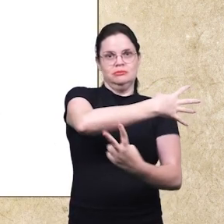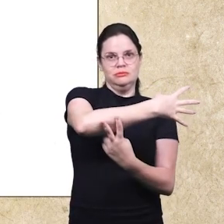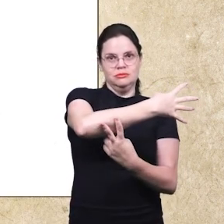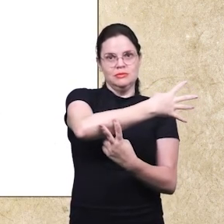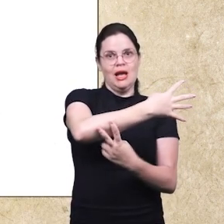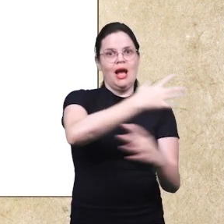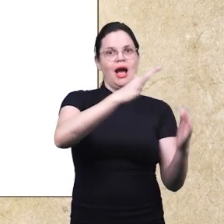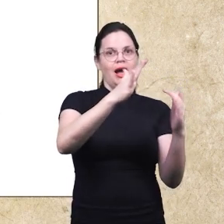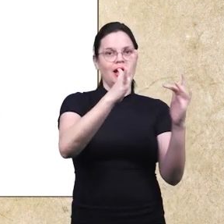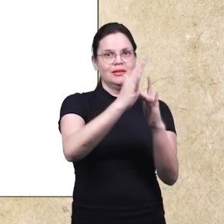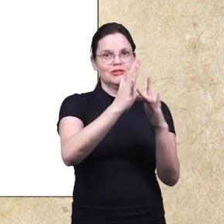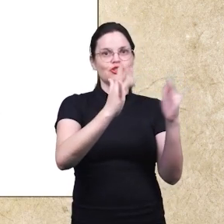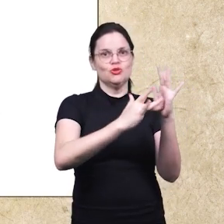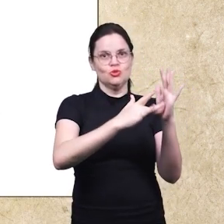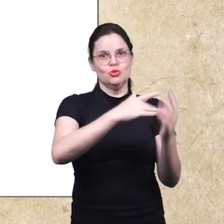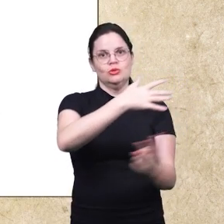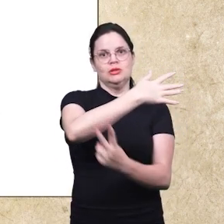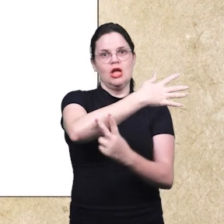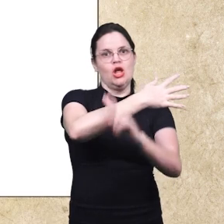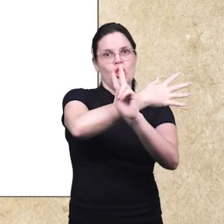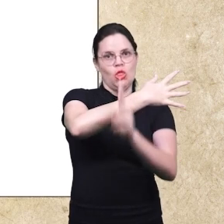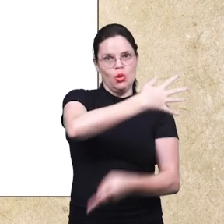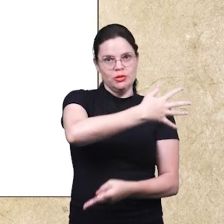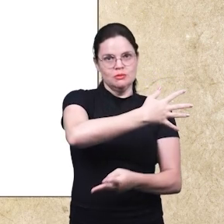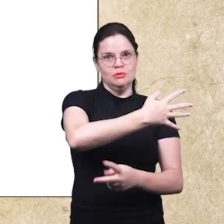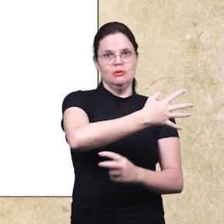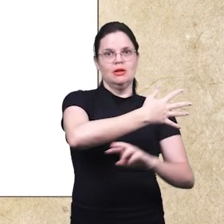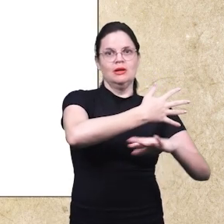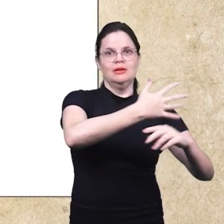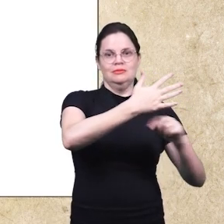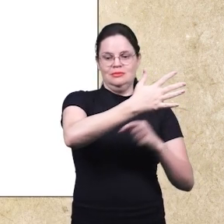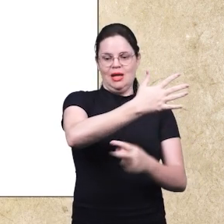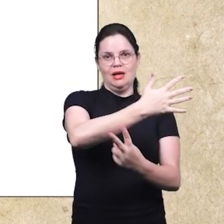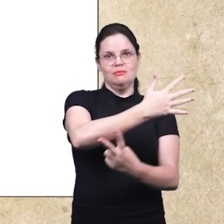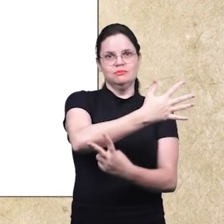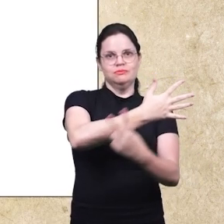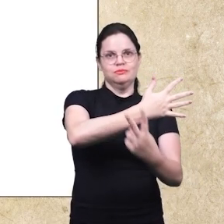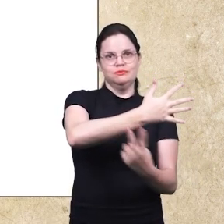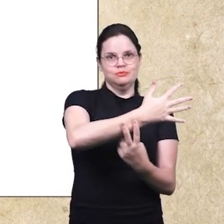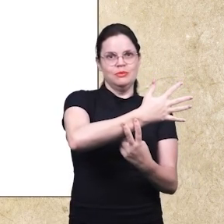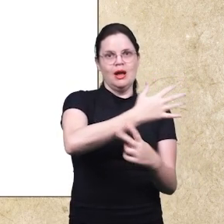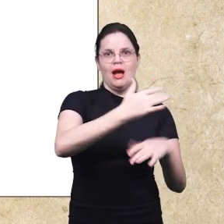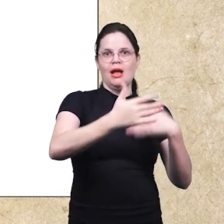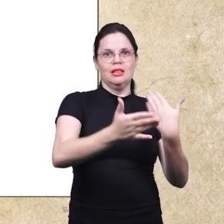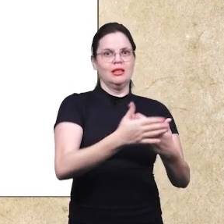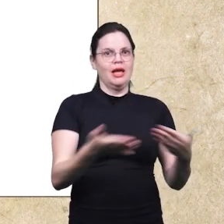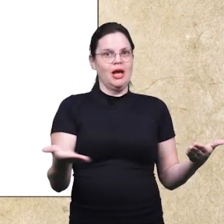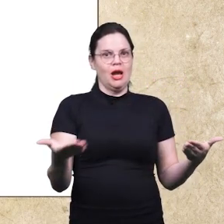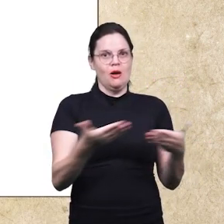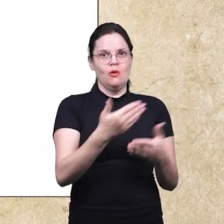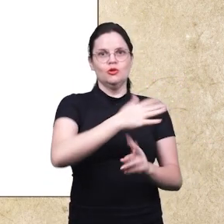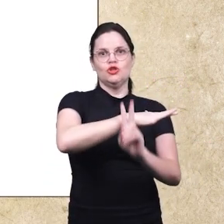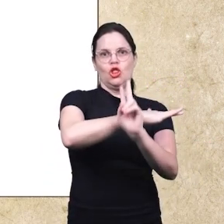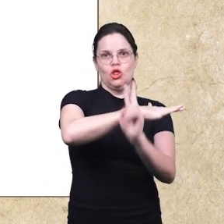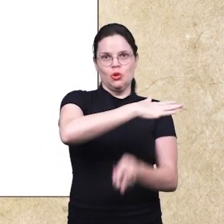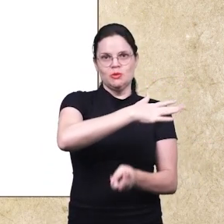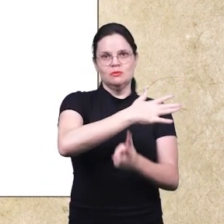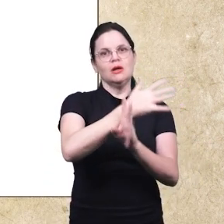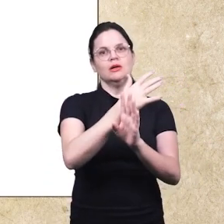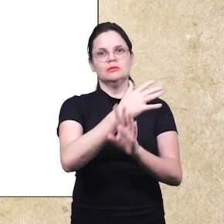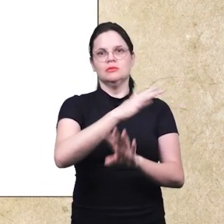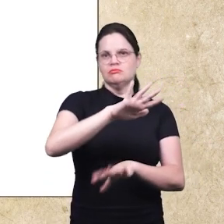o arrebatamento, ou até hoje, quando se fala-se de números arredondados, porque o calendário é